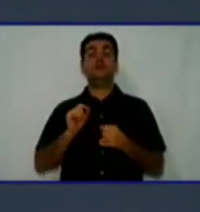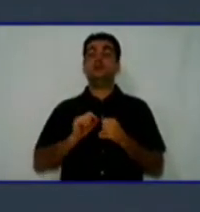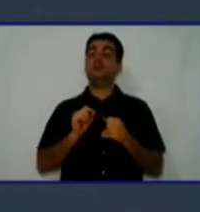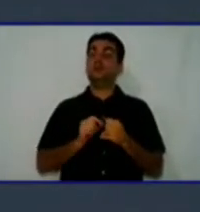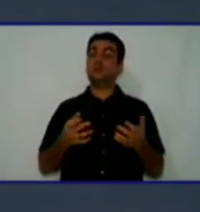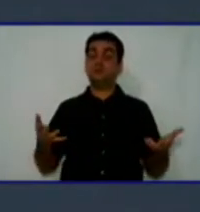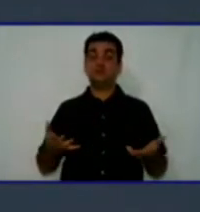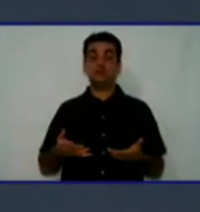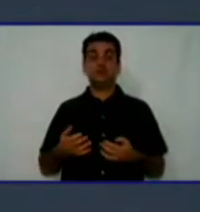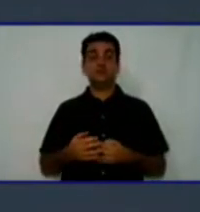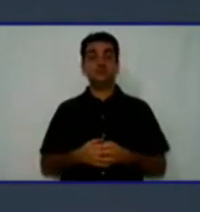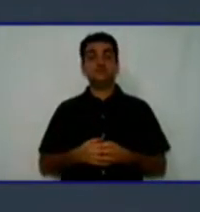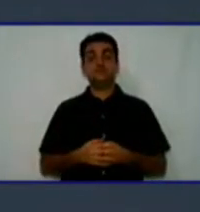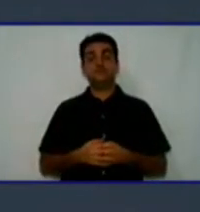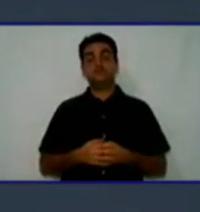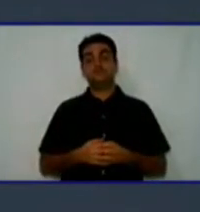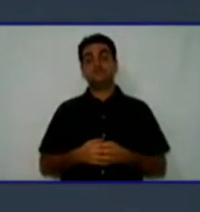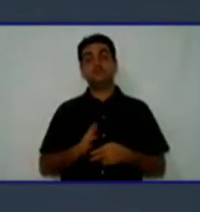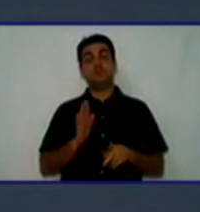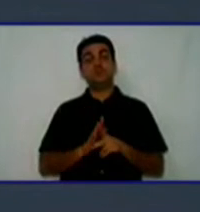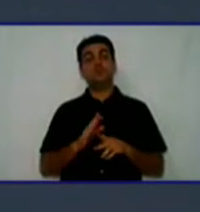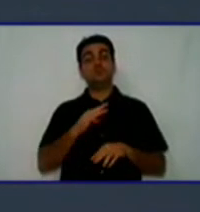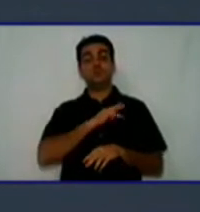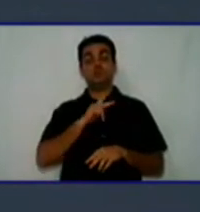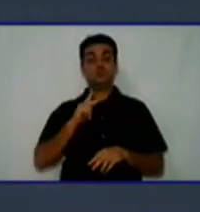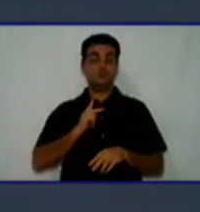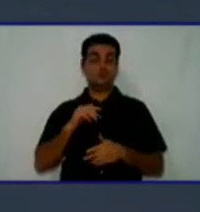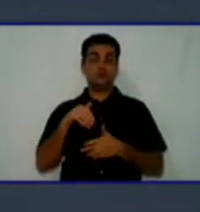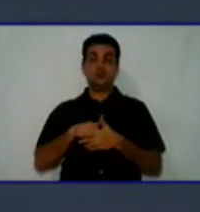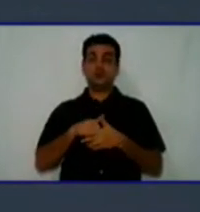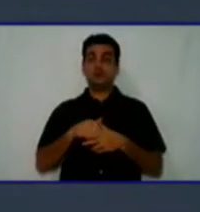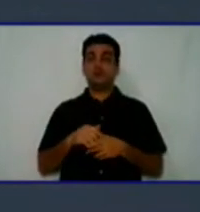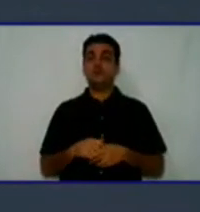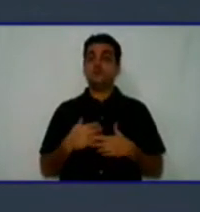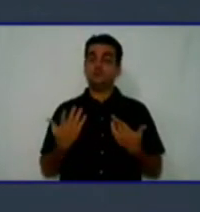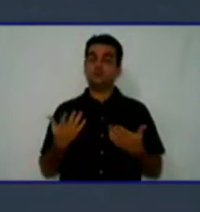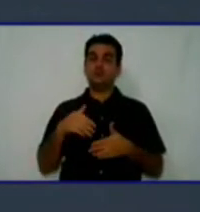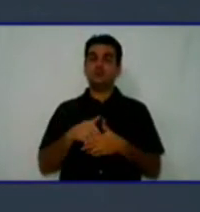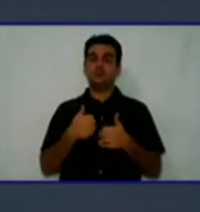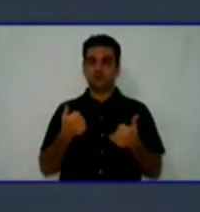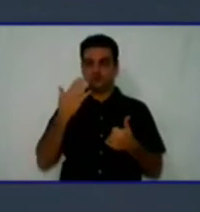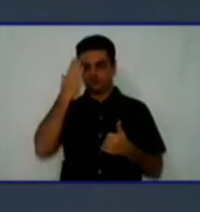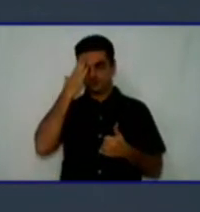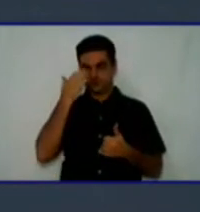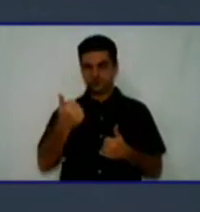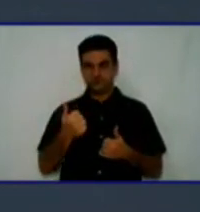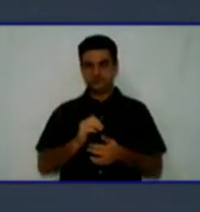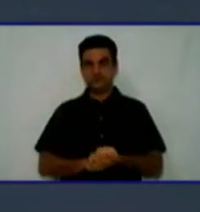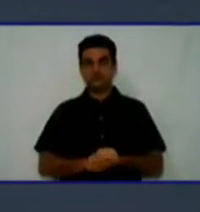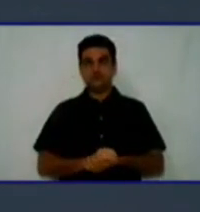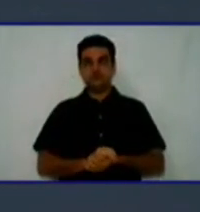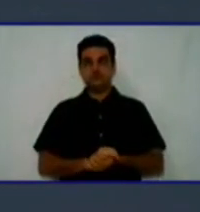foi manejado pelo Ministério Público Eleitoral e é como voto, senhor presidente.